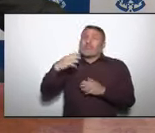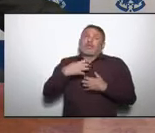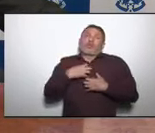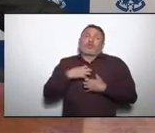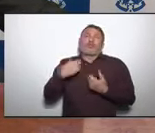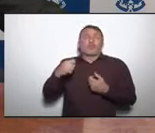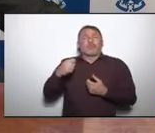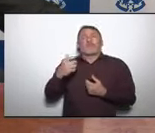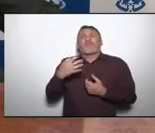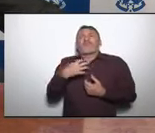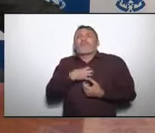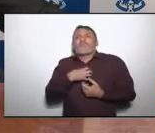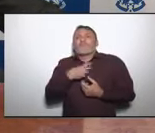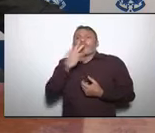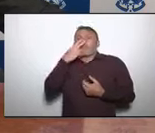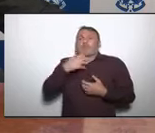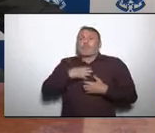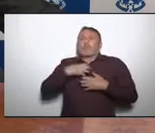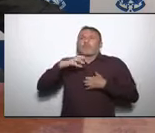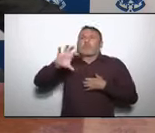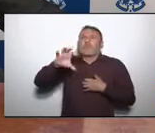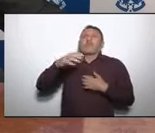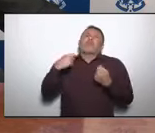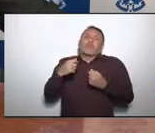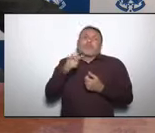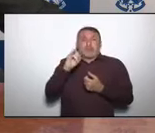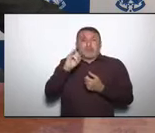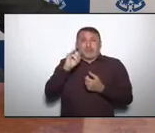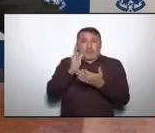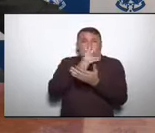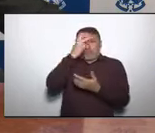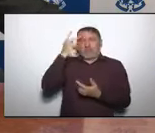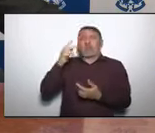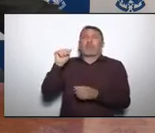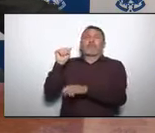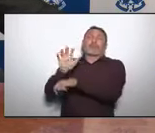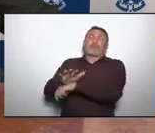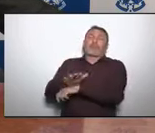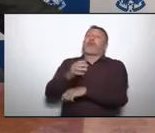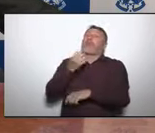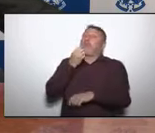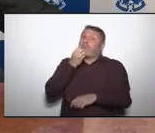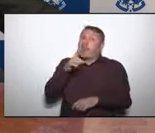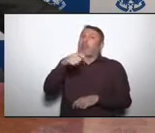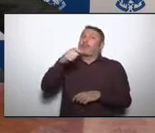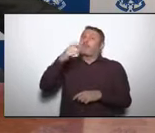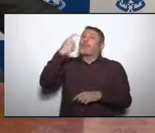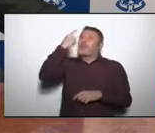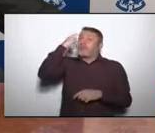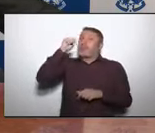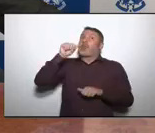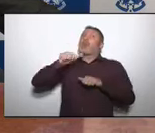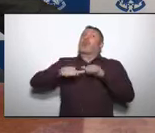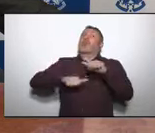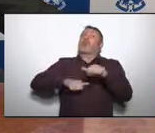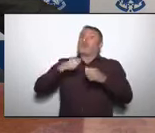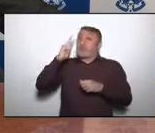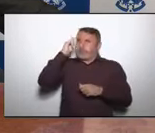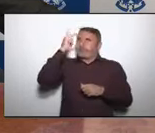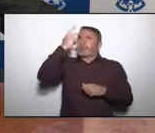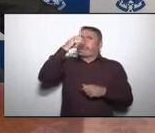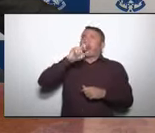Eu repito, quem não se sensibilizou ainda, é bom que se sensibilize, porque nós estamos vendo no mundo todo